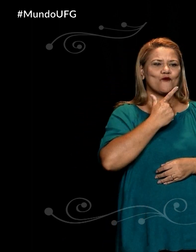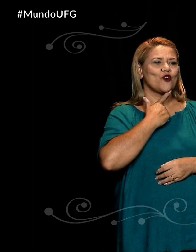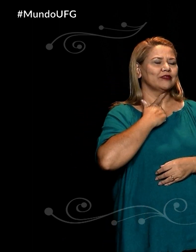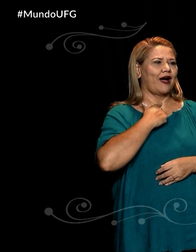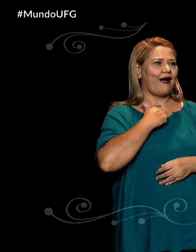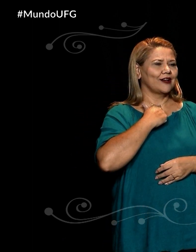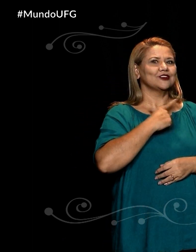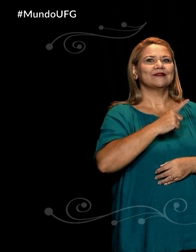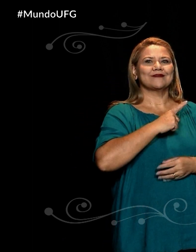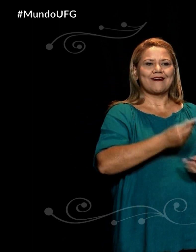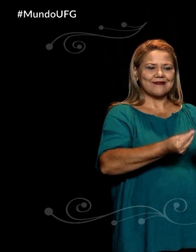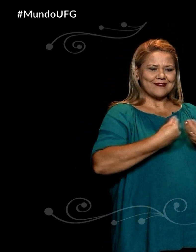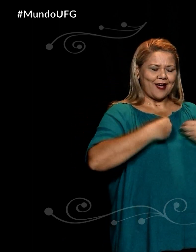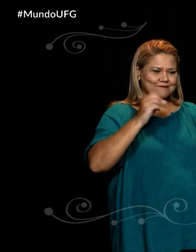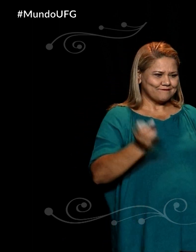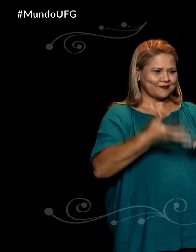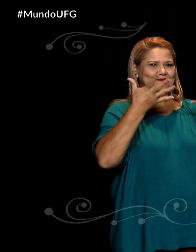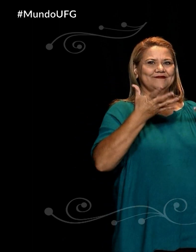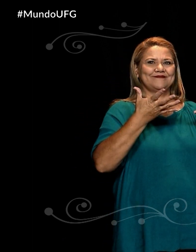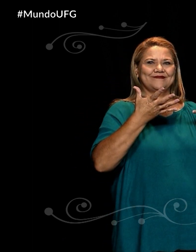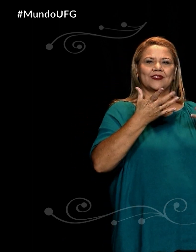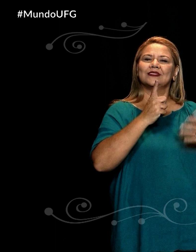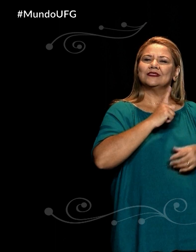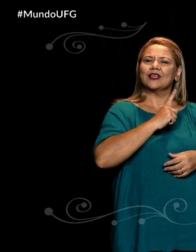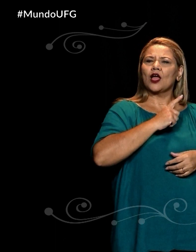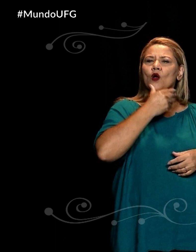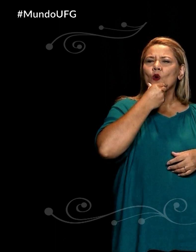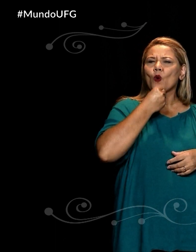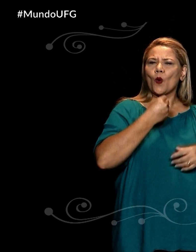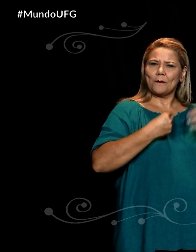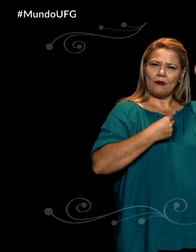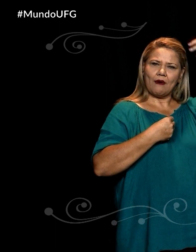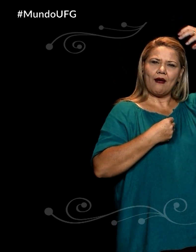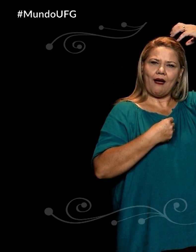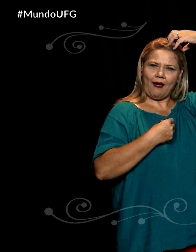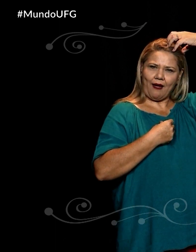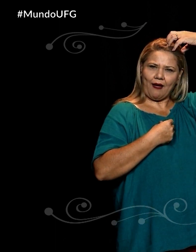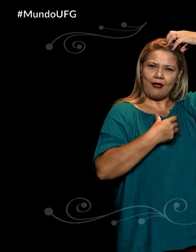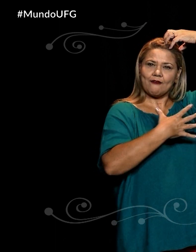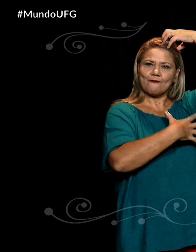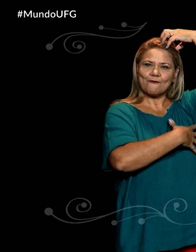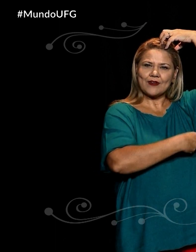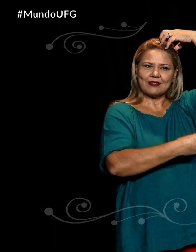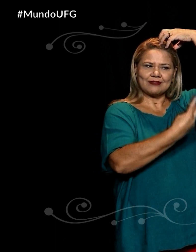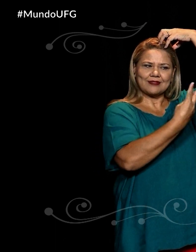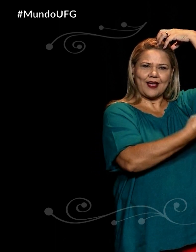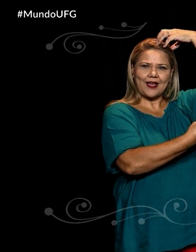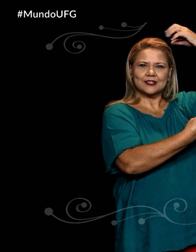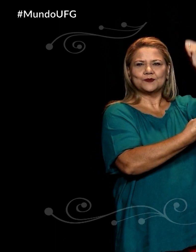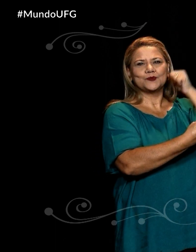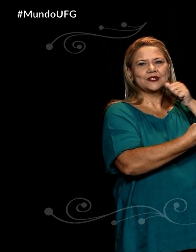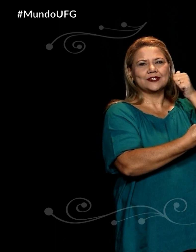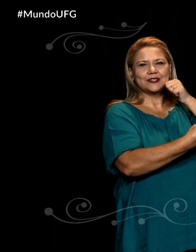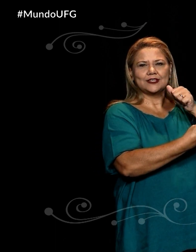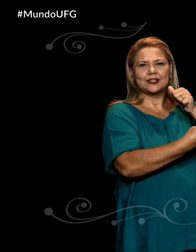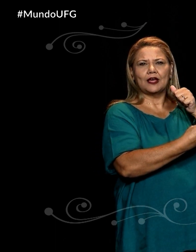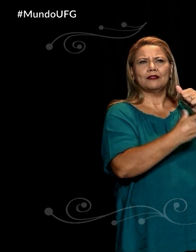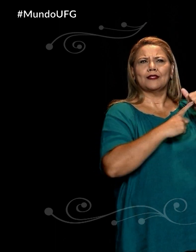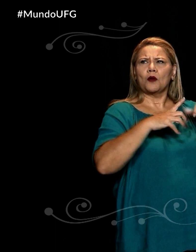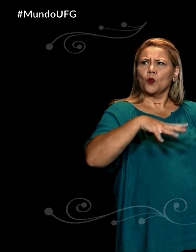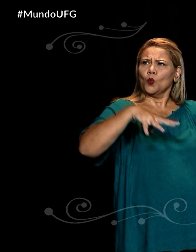E os nossos livros, diferente do programa da TV UFG, da Hora do